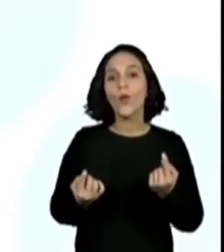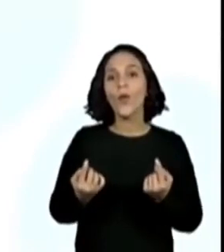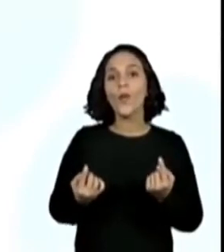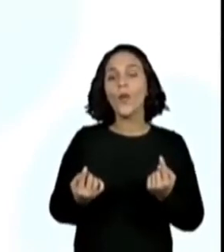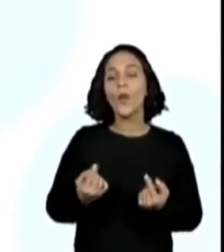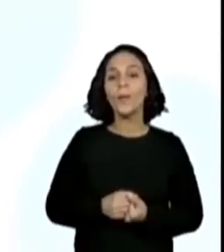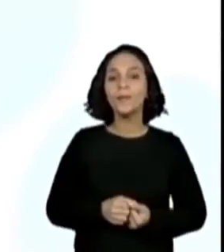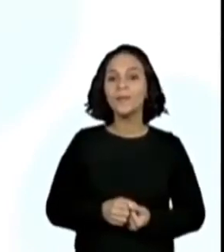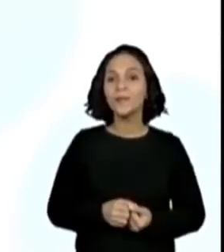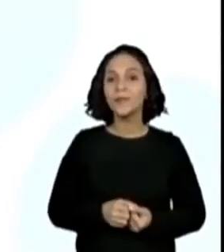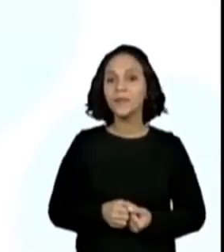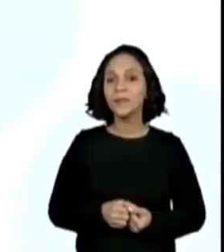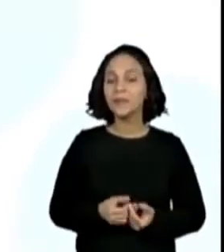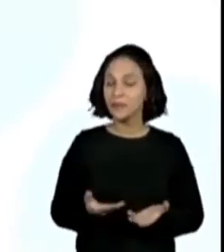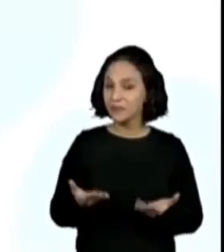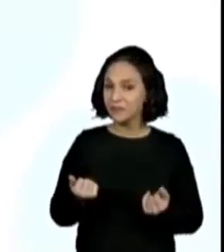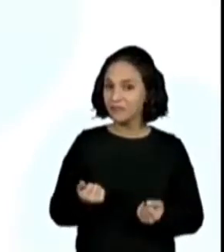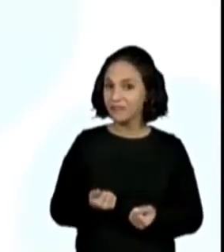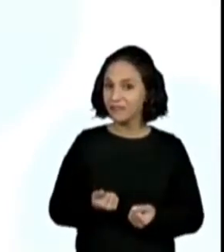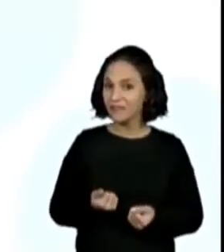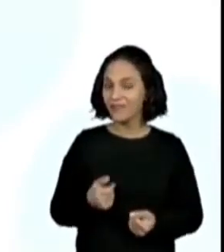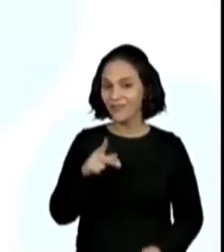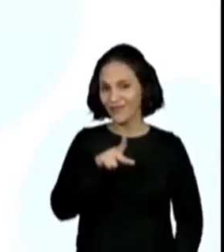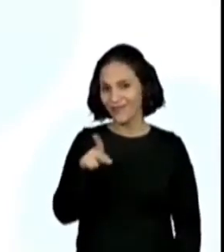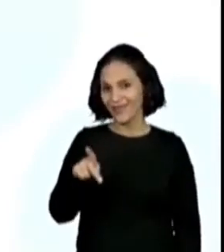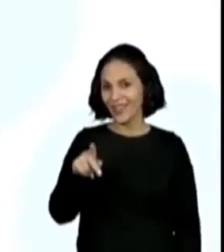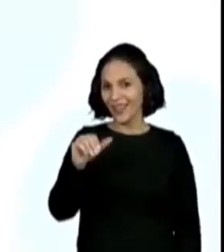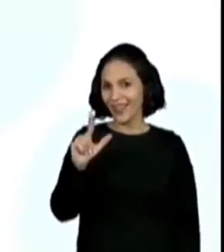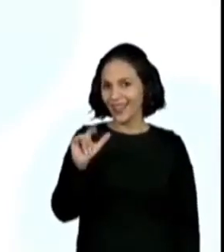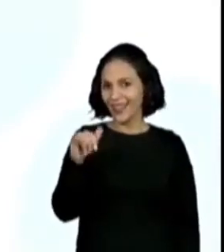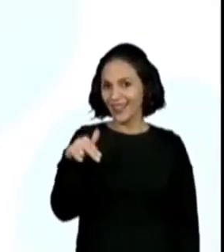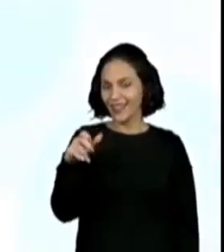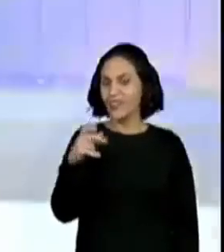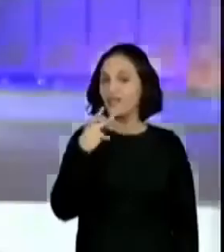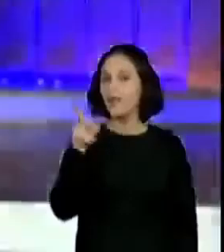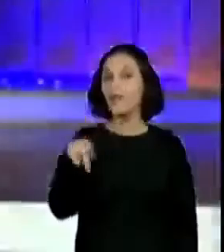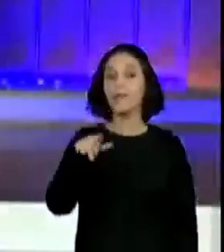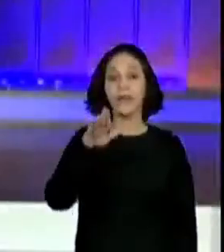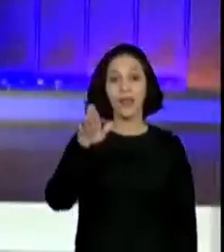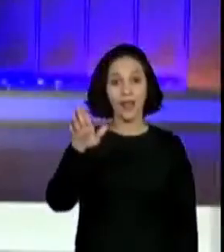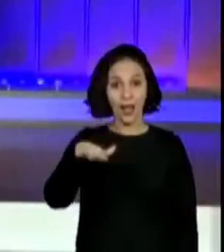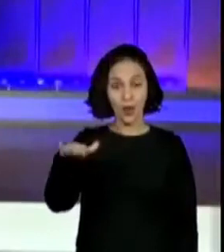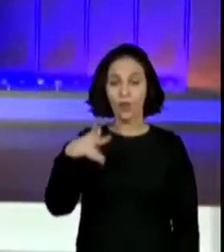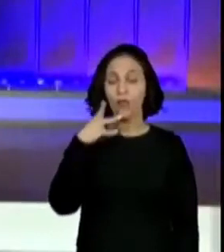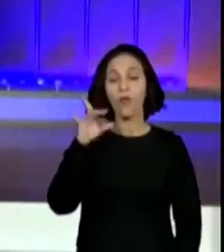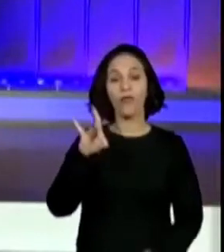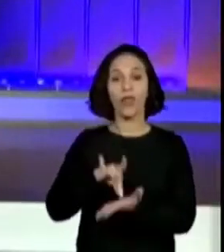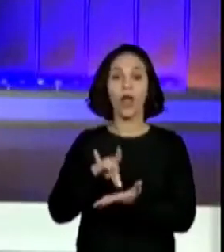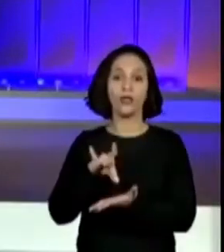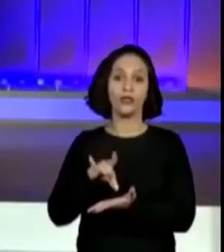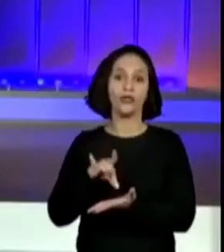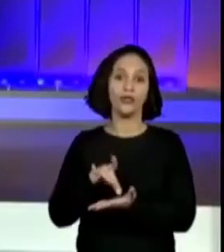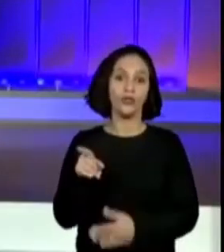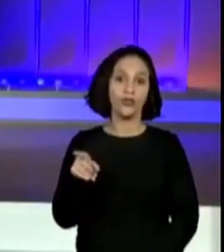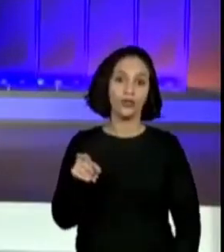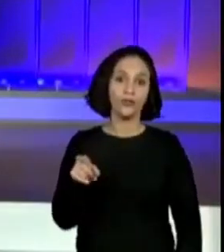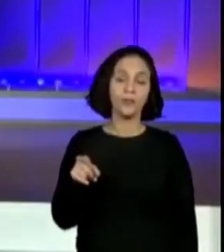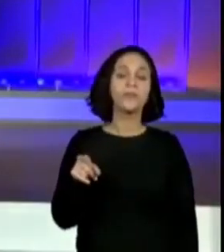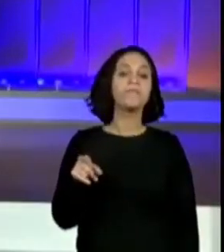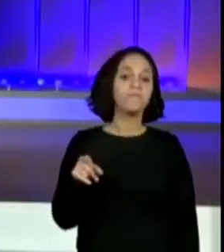não vamos lá pro Aline também xará diz que o aluno diz que é verdadeira Jean diz que é